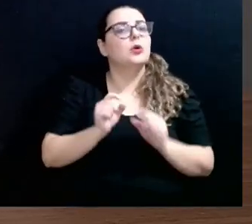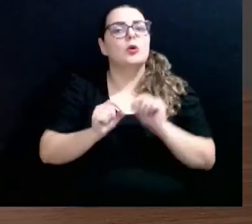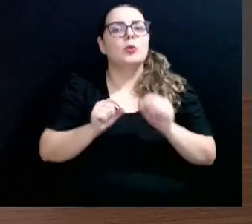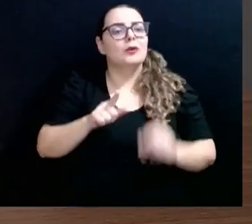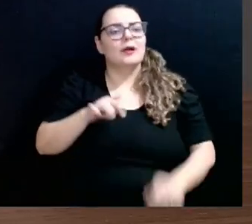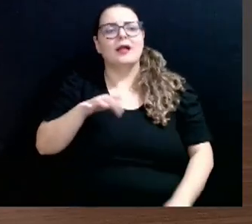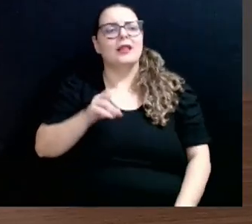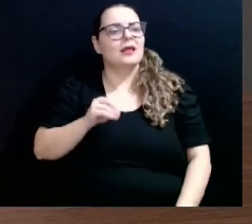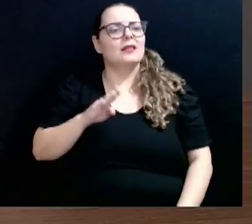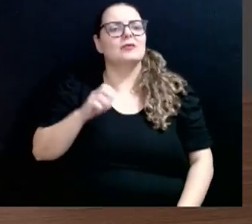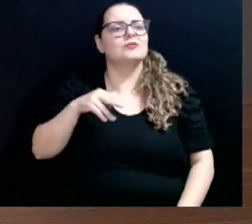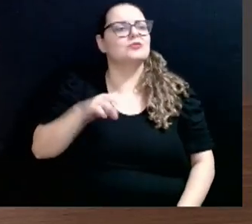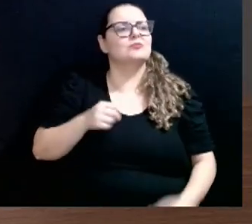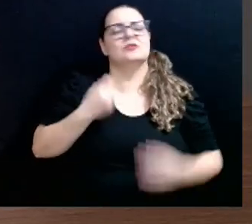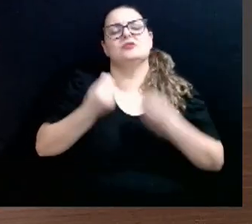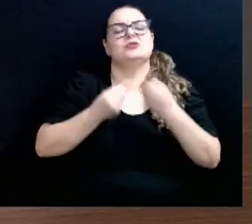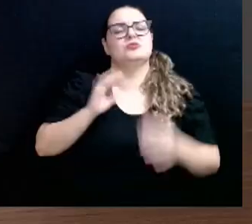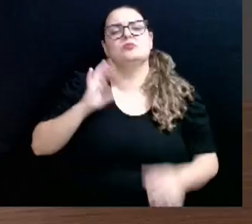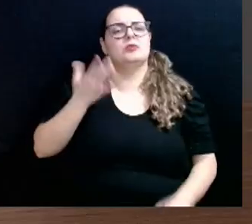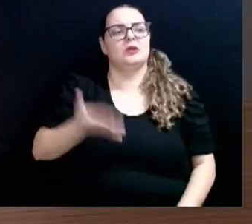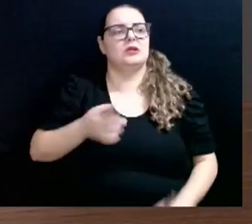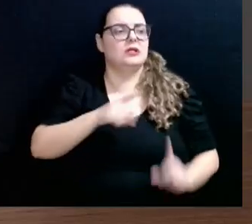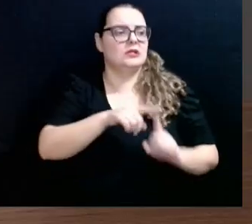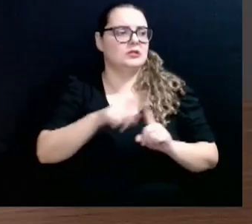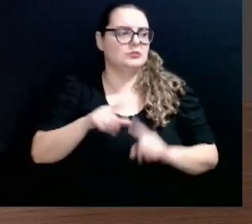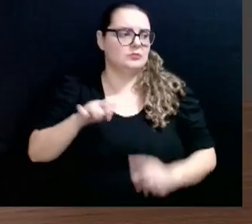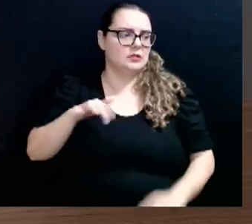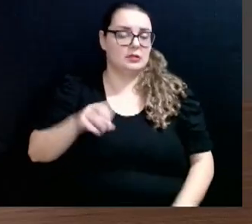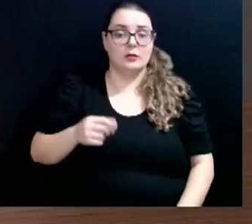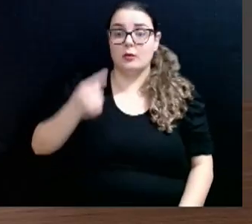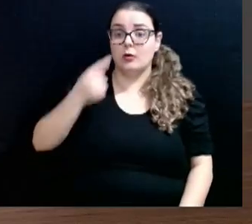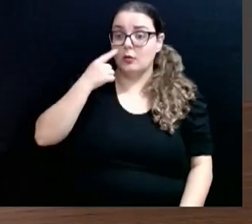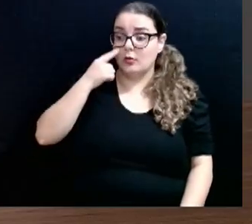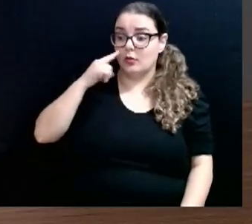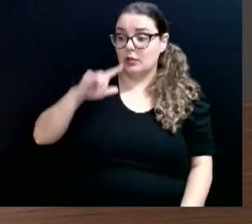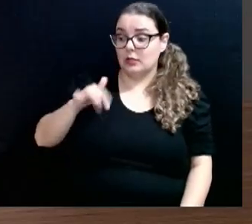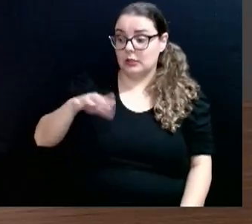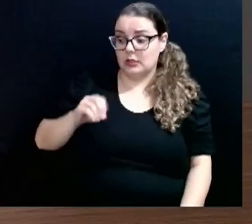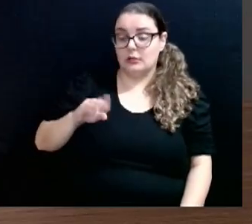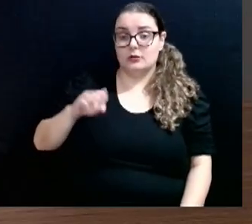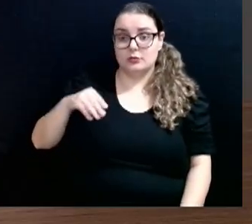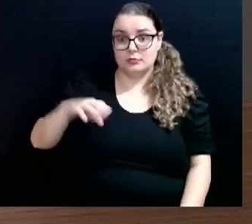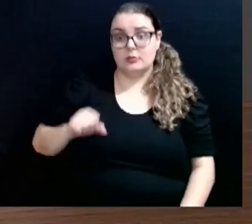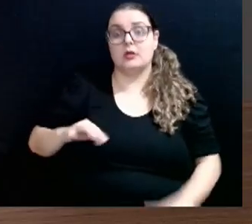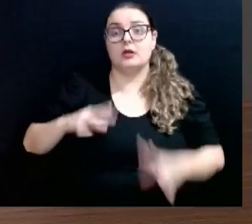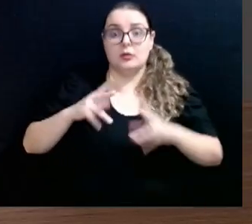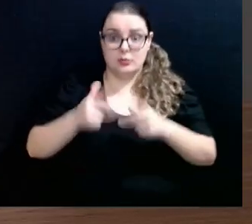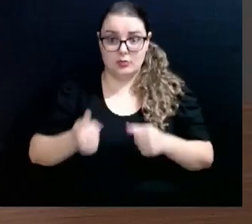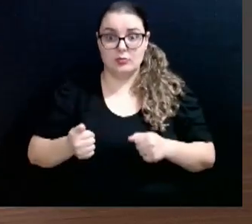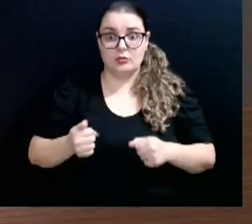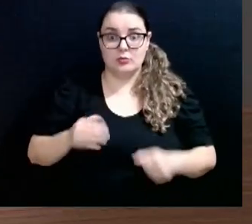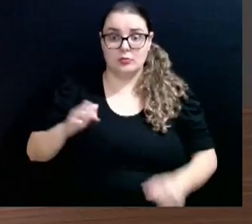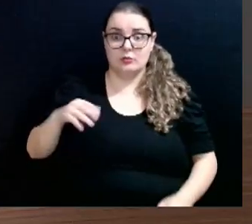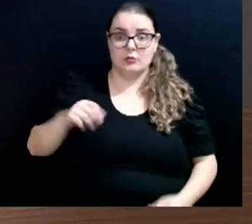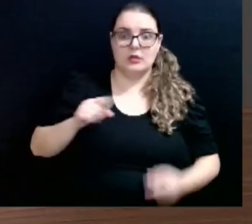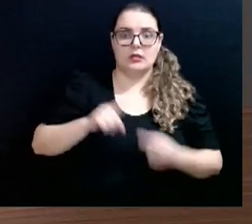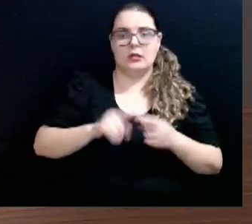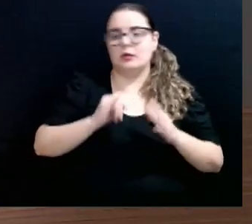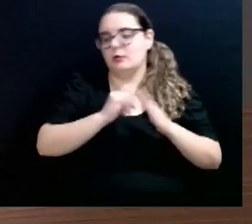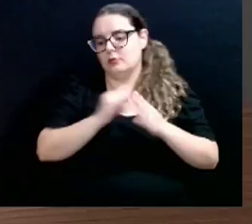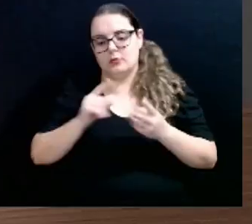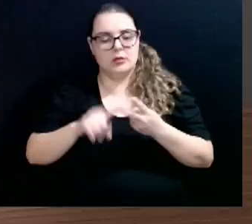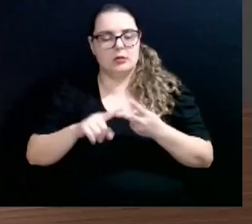Como que funciona esse tipo de leilão? Olha, o leilão de bens, né, é tudo que você chama de bens. Então, são imóveis, são joias, são